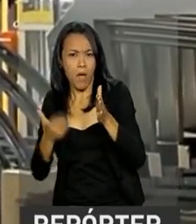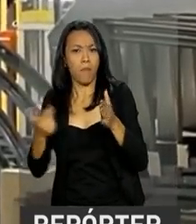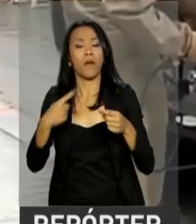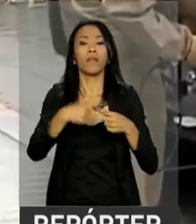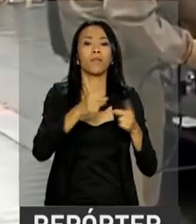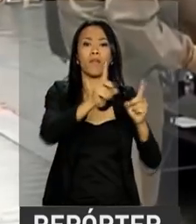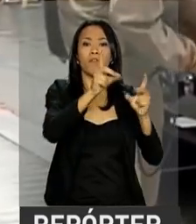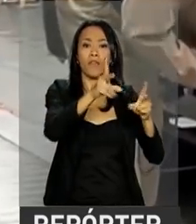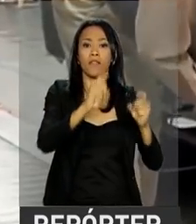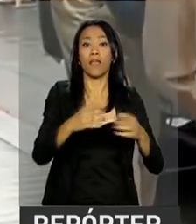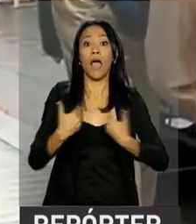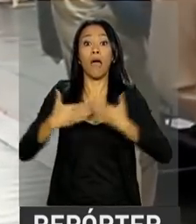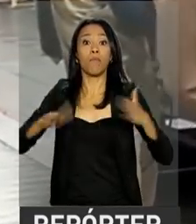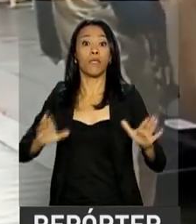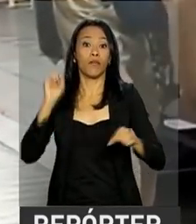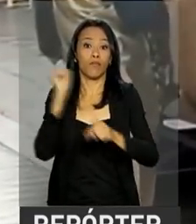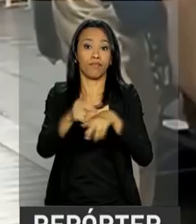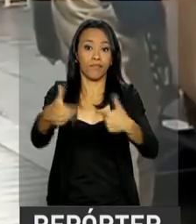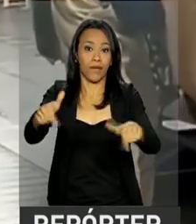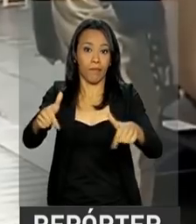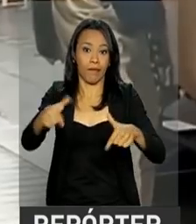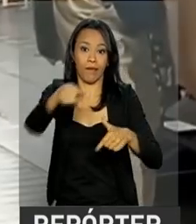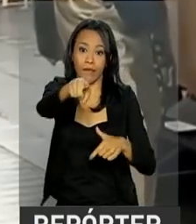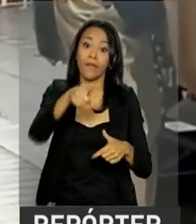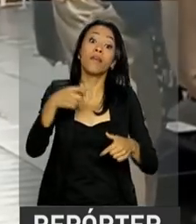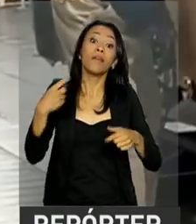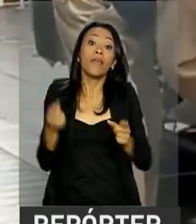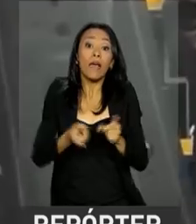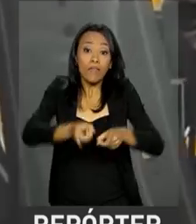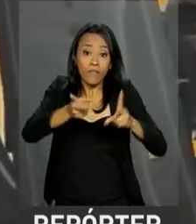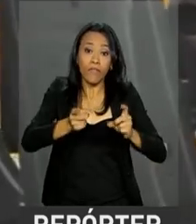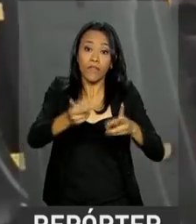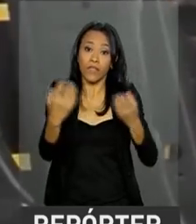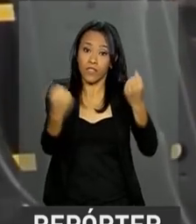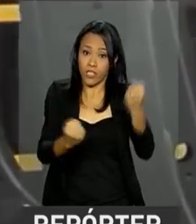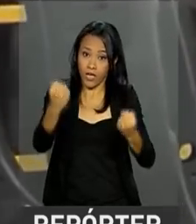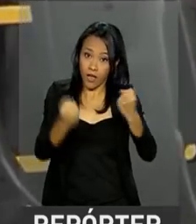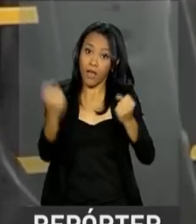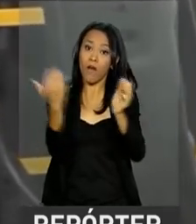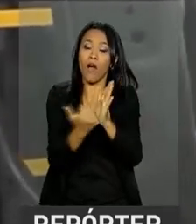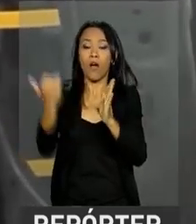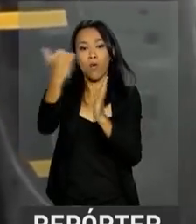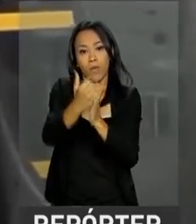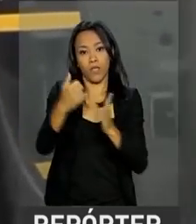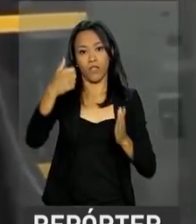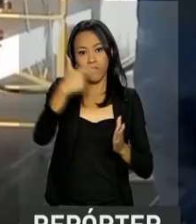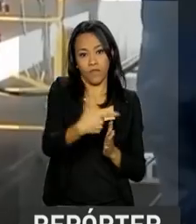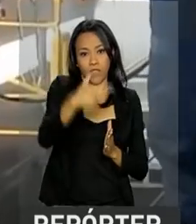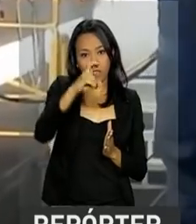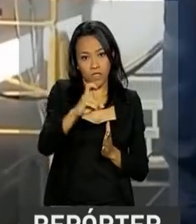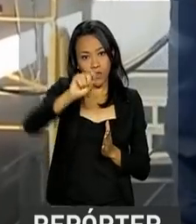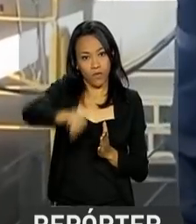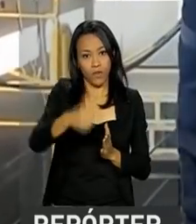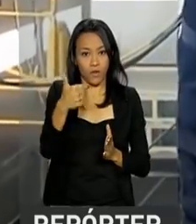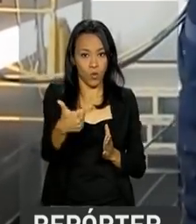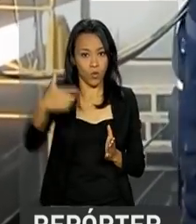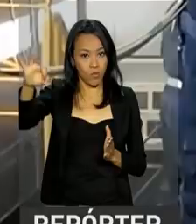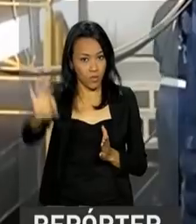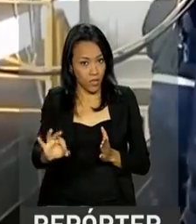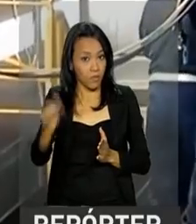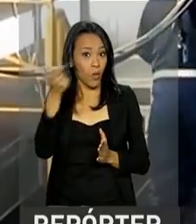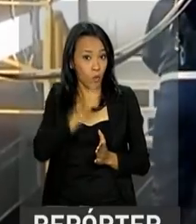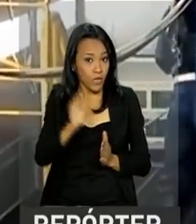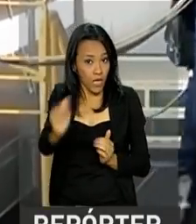trabalho ea previsão da anfavea é de que as vendas de veículos neste ano cresceram 25,2 por cento e para continuar a avançar